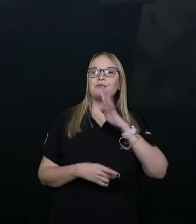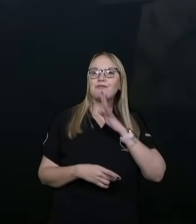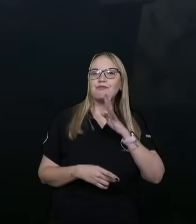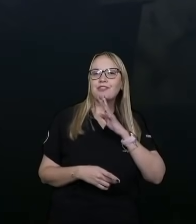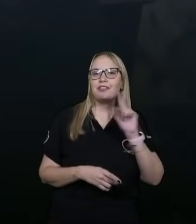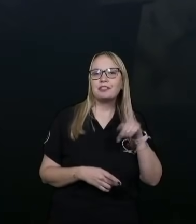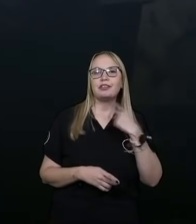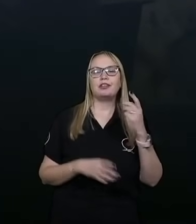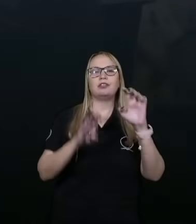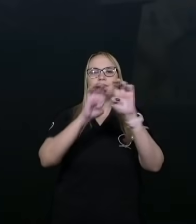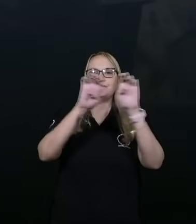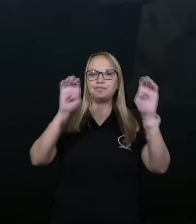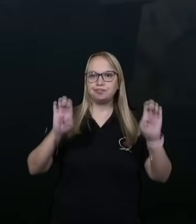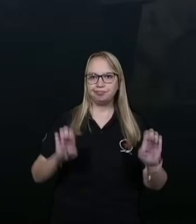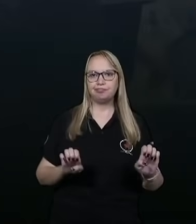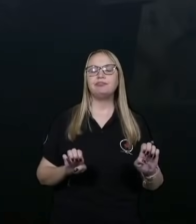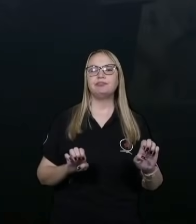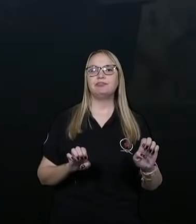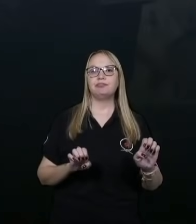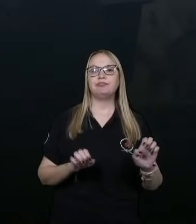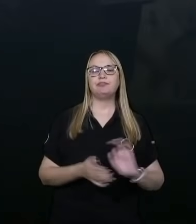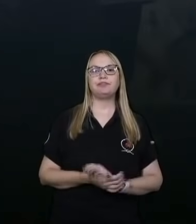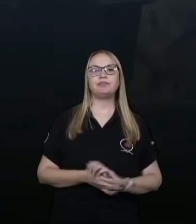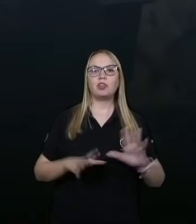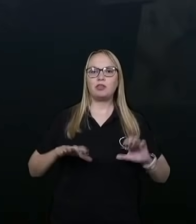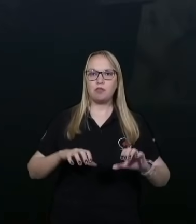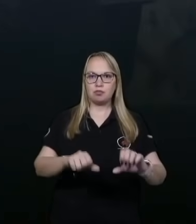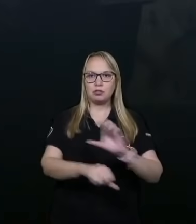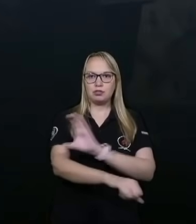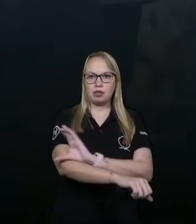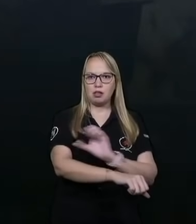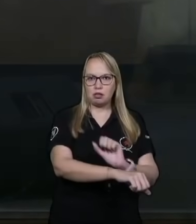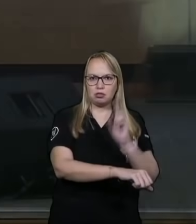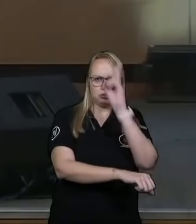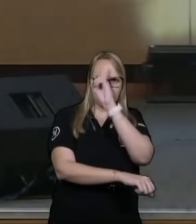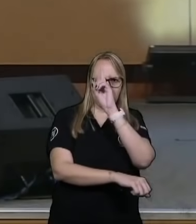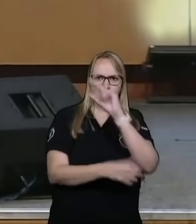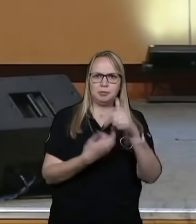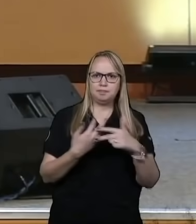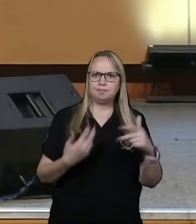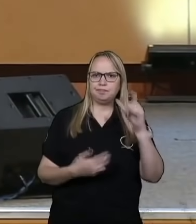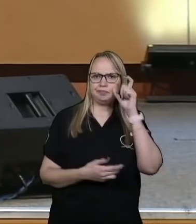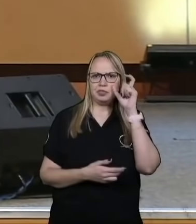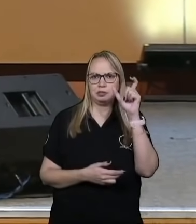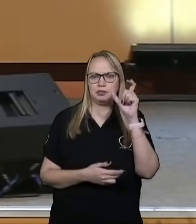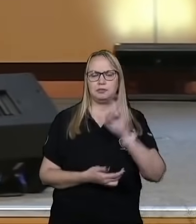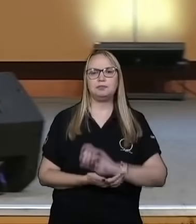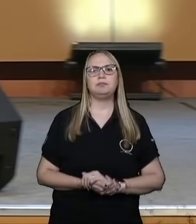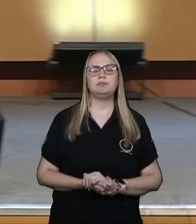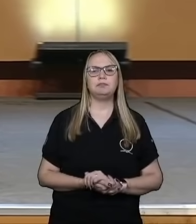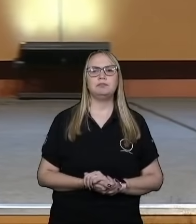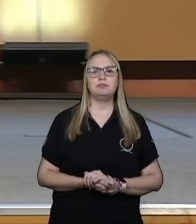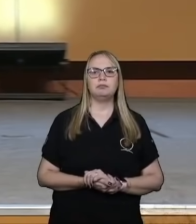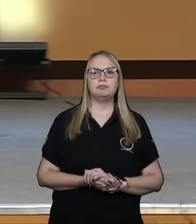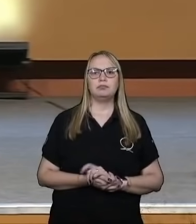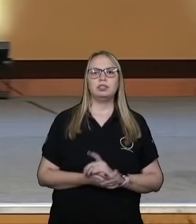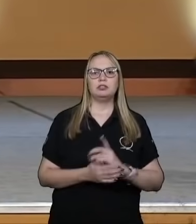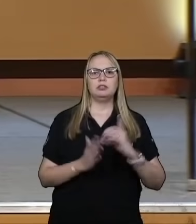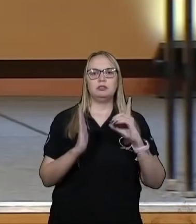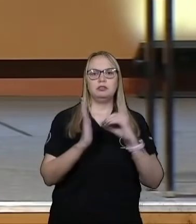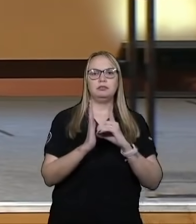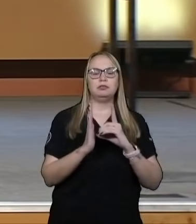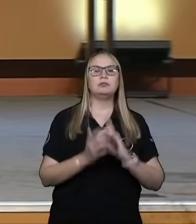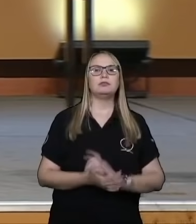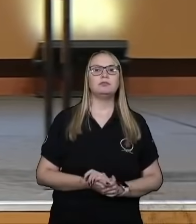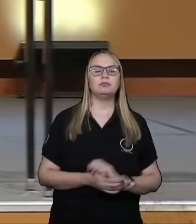a nossa estrutura eu vou voltar para a conquista de Canaã Olha que coisa interessante em Deuteronômio